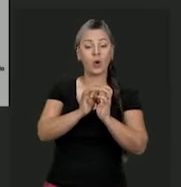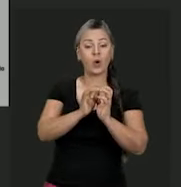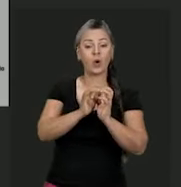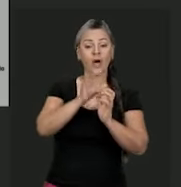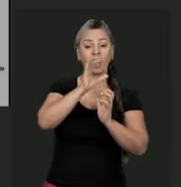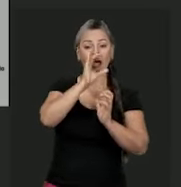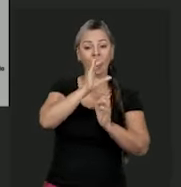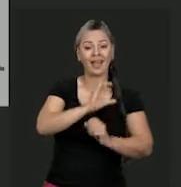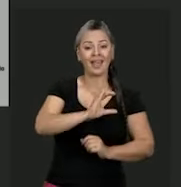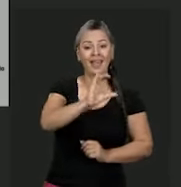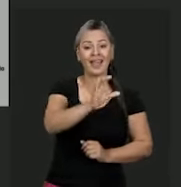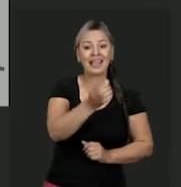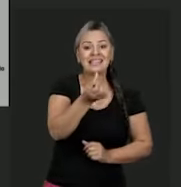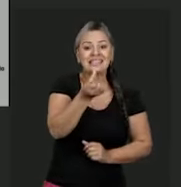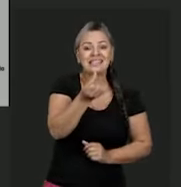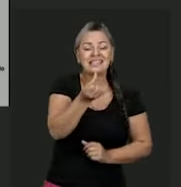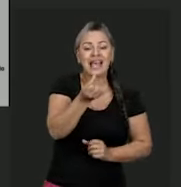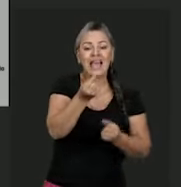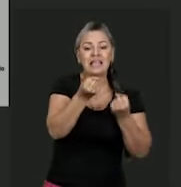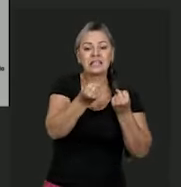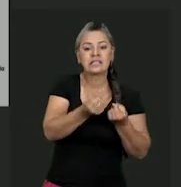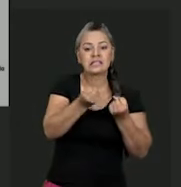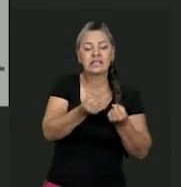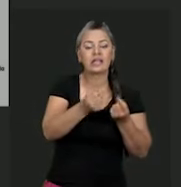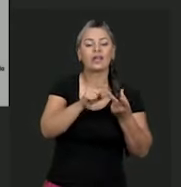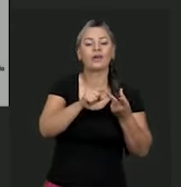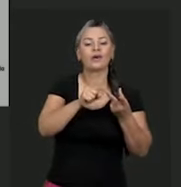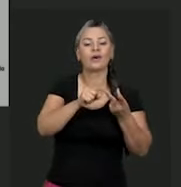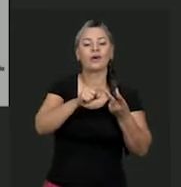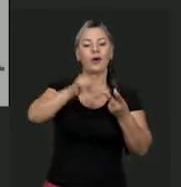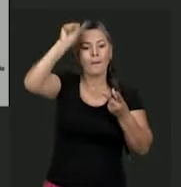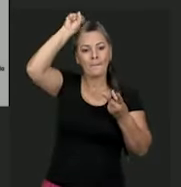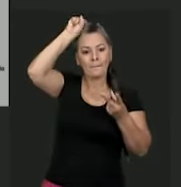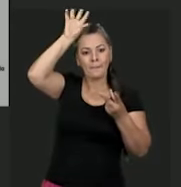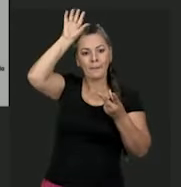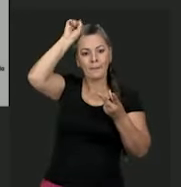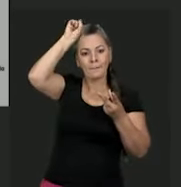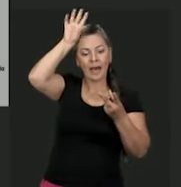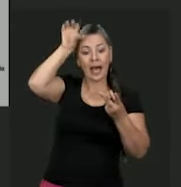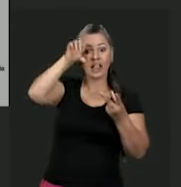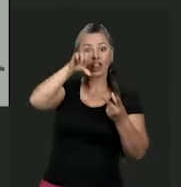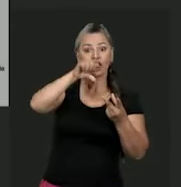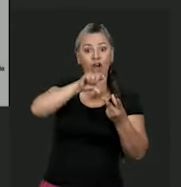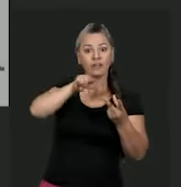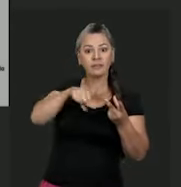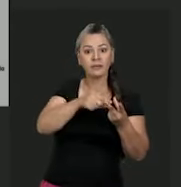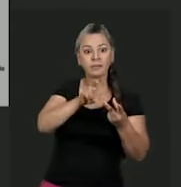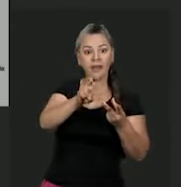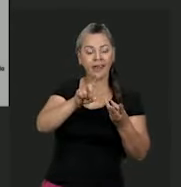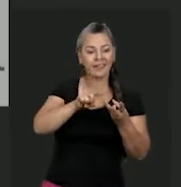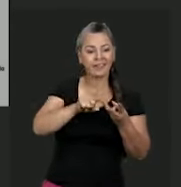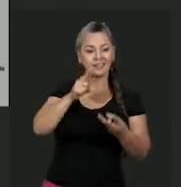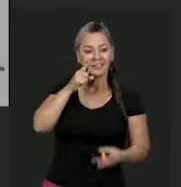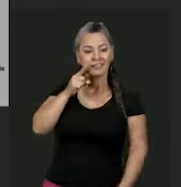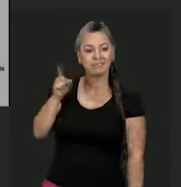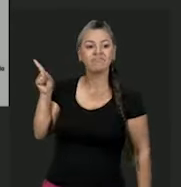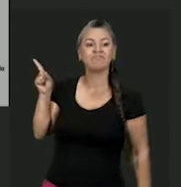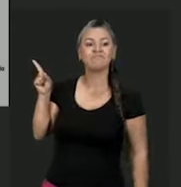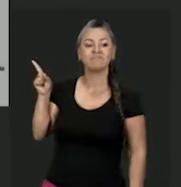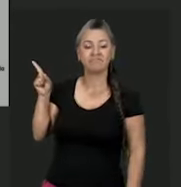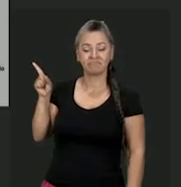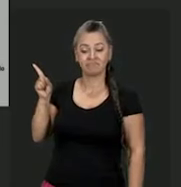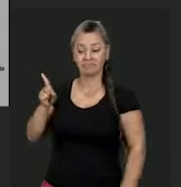da baleia, 9,5. O cérebro humano pesa 1,4